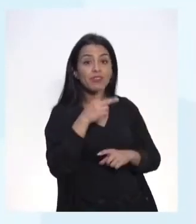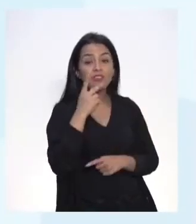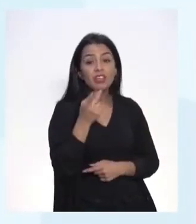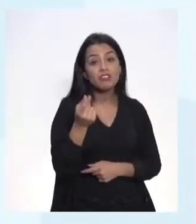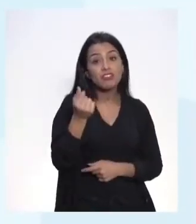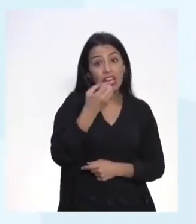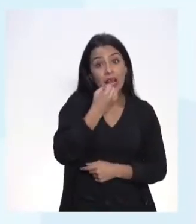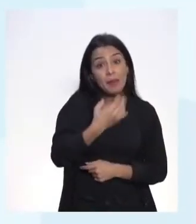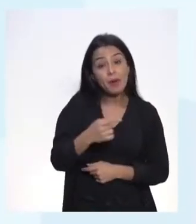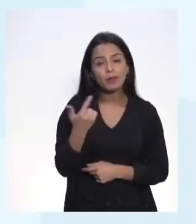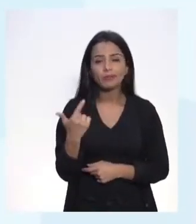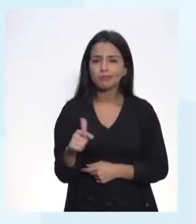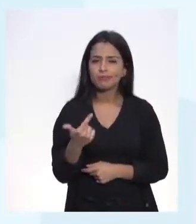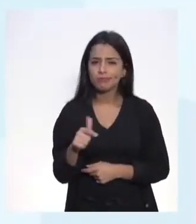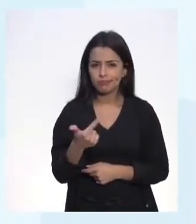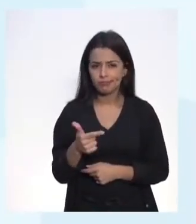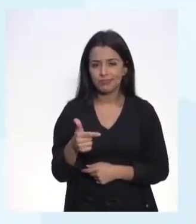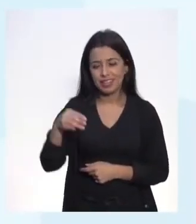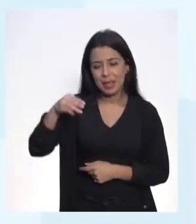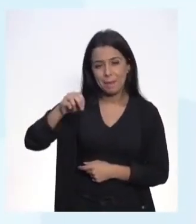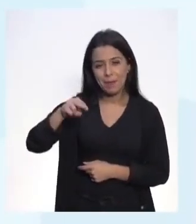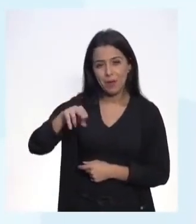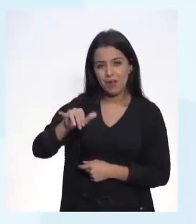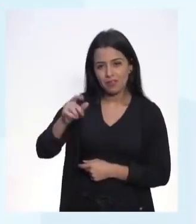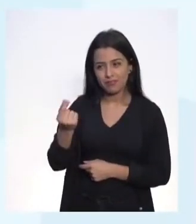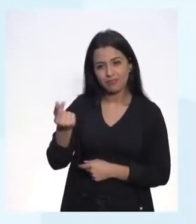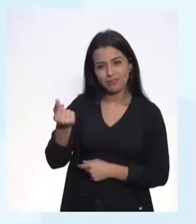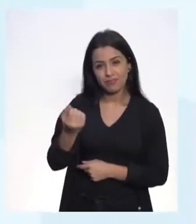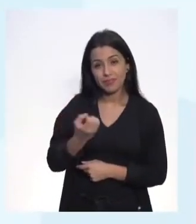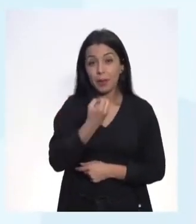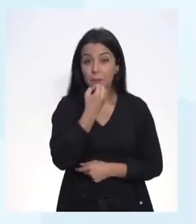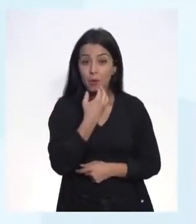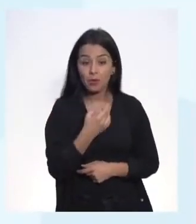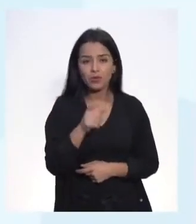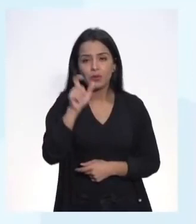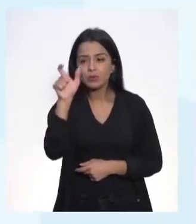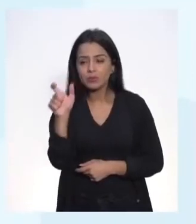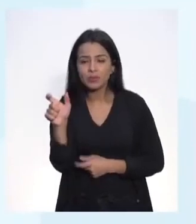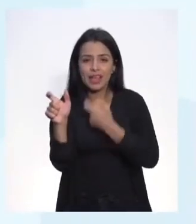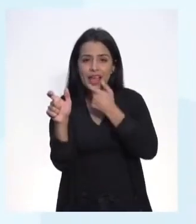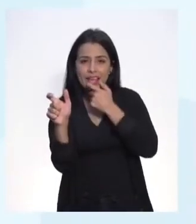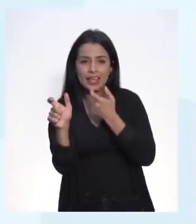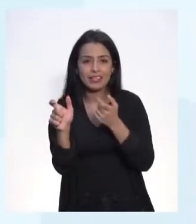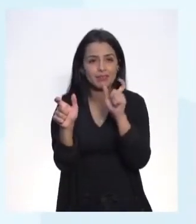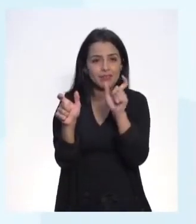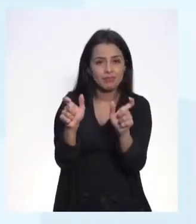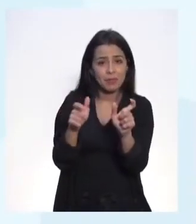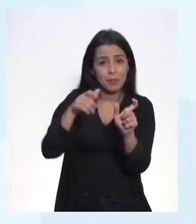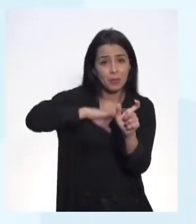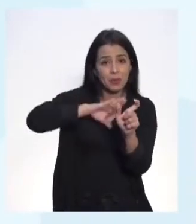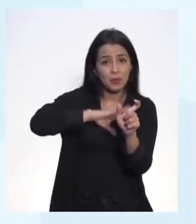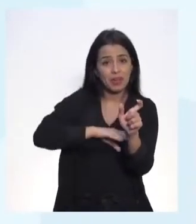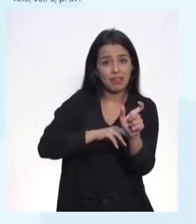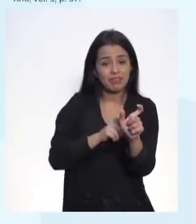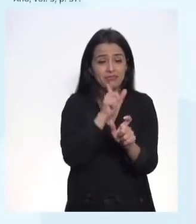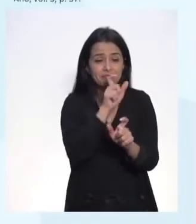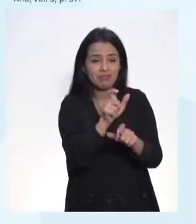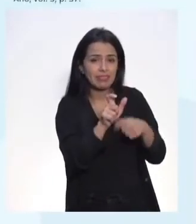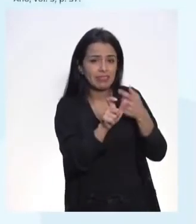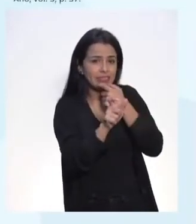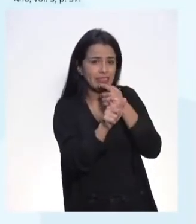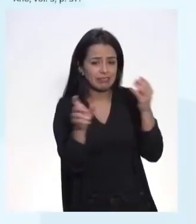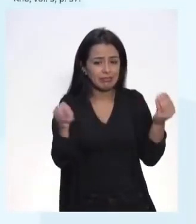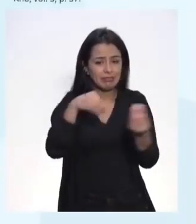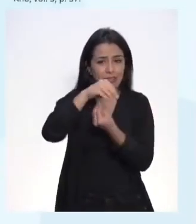bom nós não temos, né? Money que é good nós não have. Então ele usou algumas palavras em inglês, outras Fez aquela fez misturada uma toda, né?